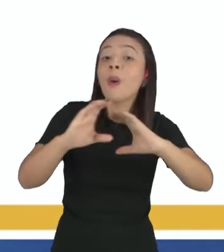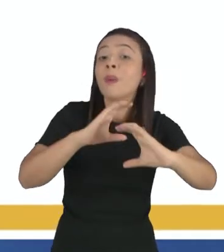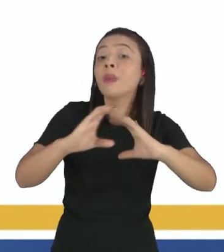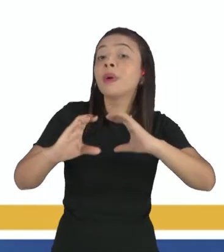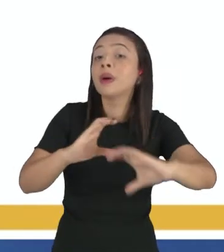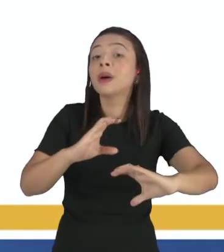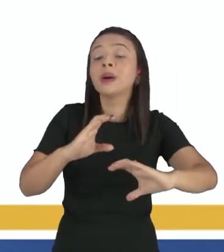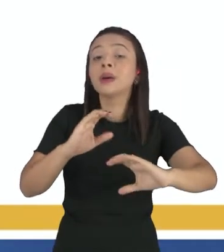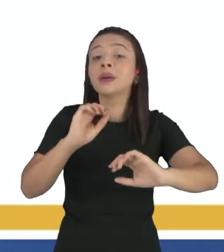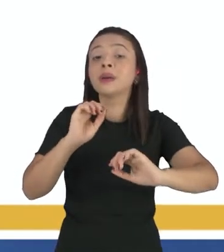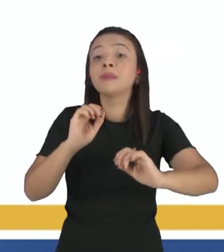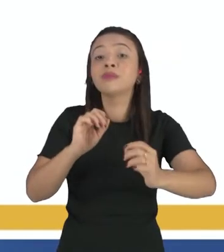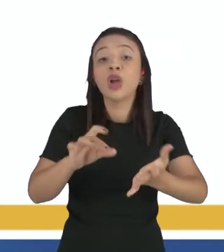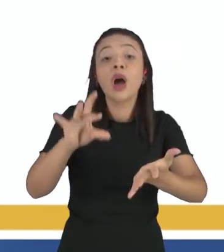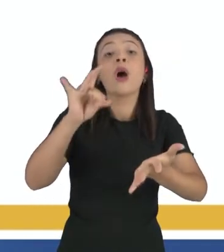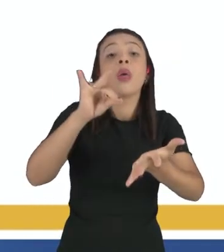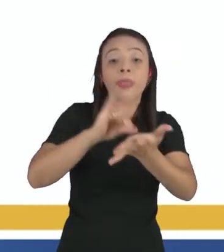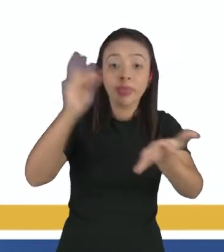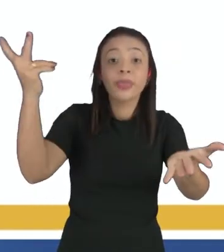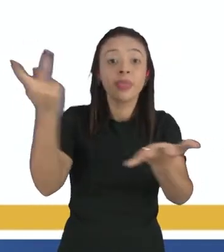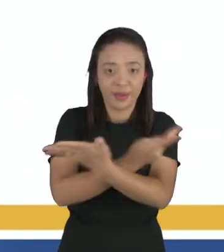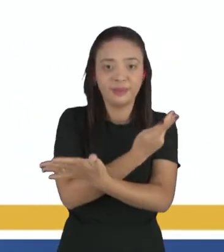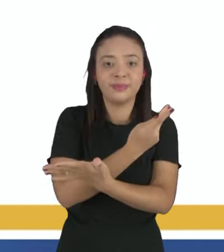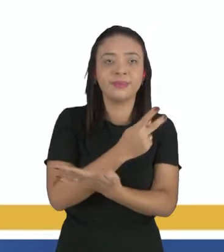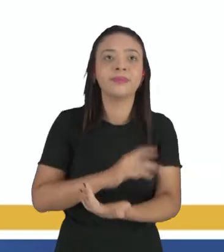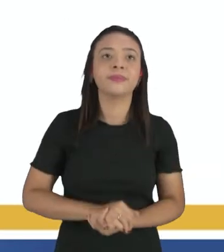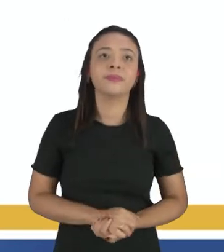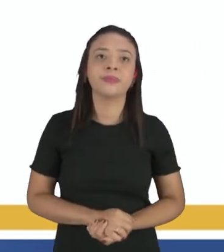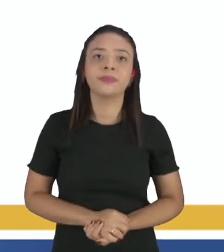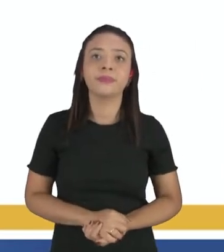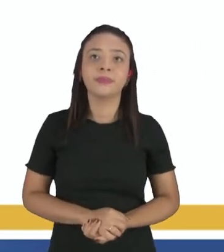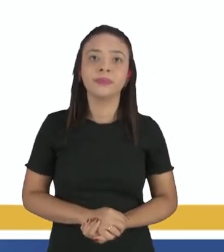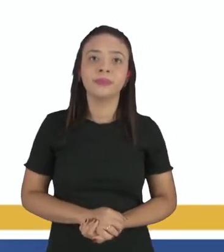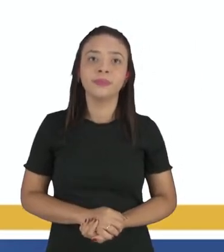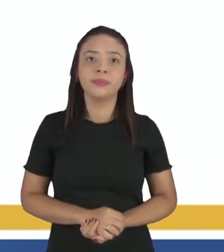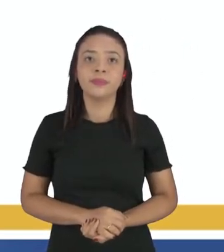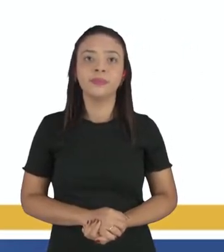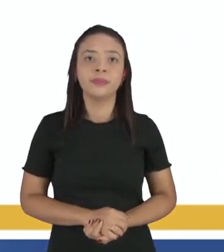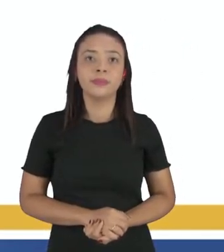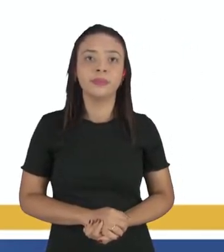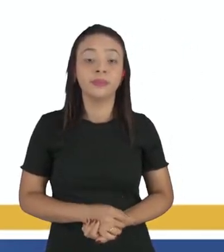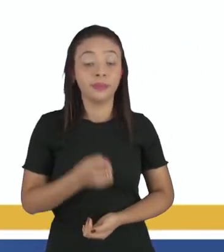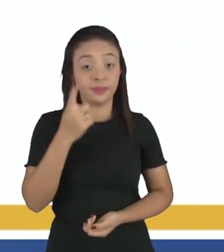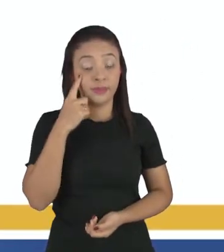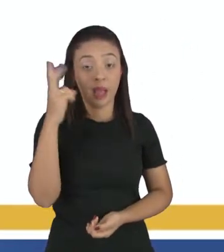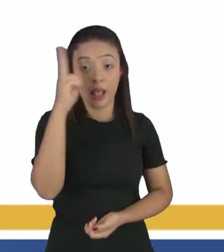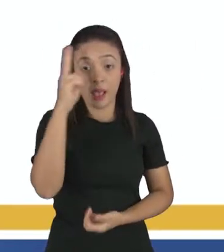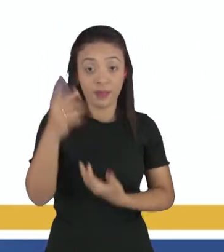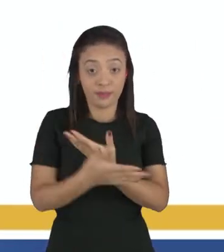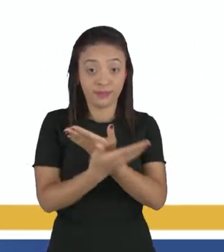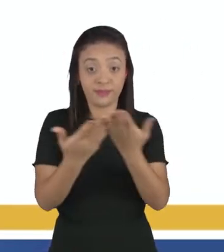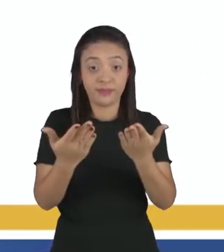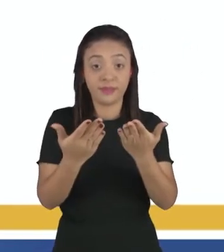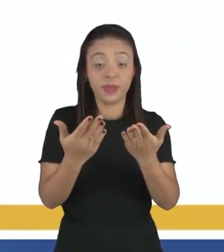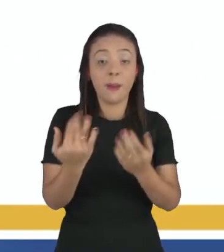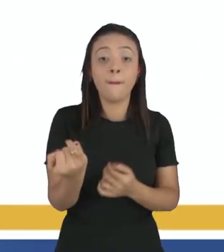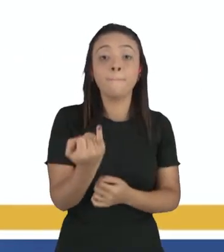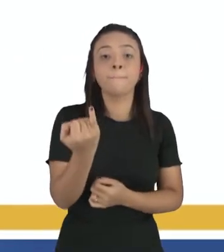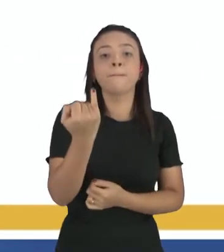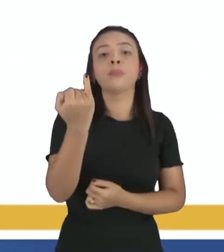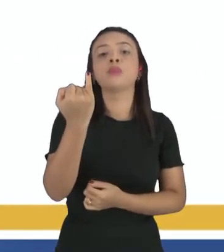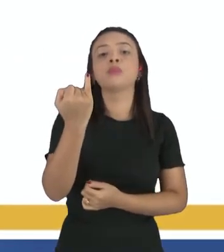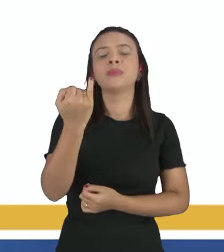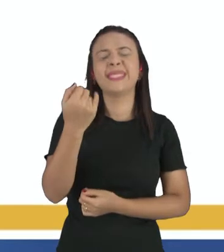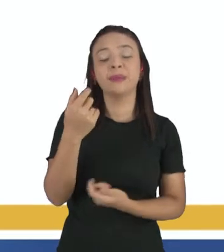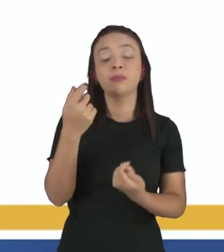ela passa a ser efetiva, tá? Então aqui um lembrete, algo bem interessante para que a gente